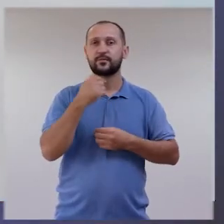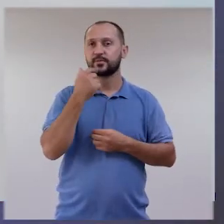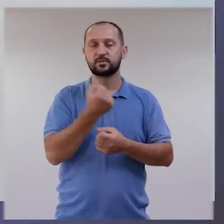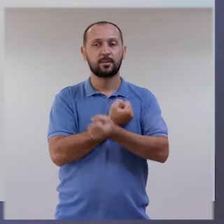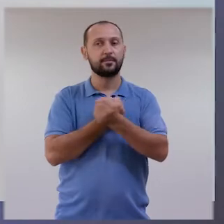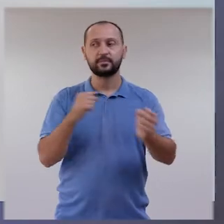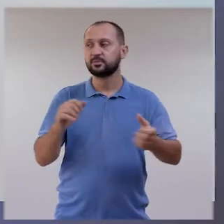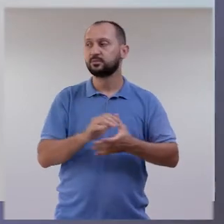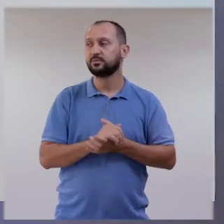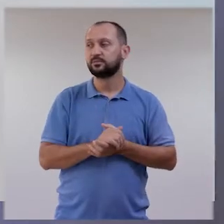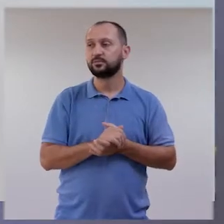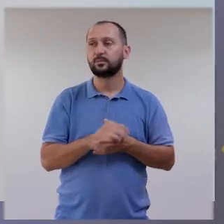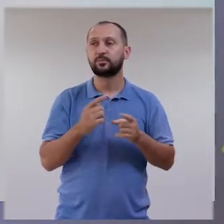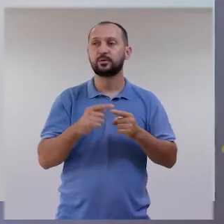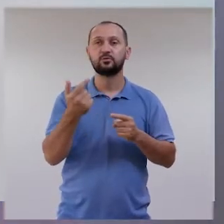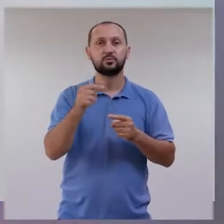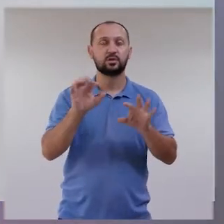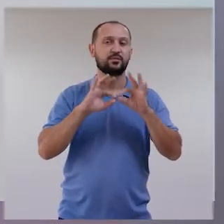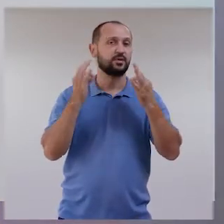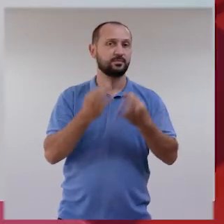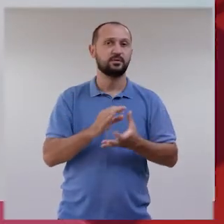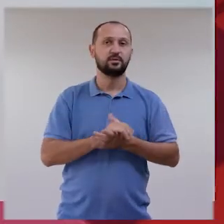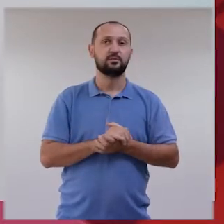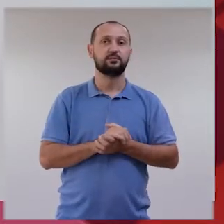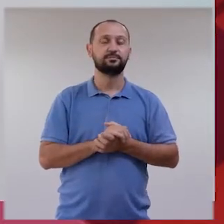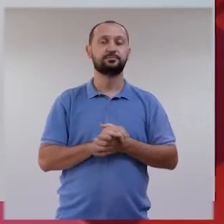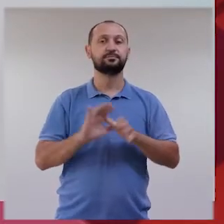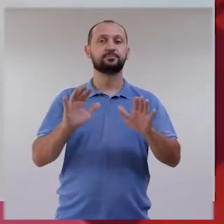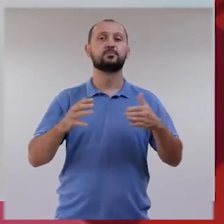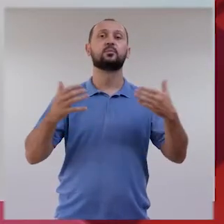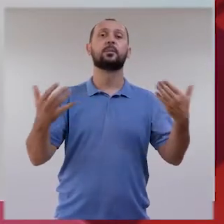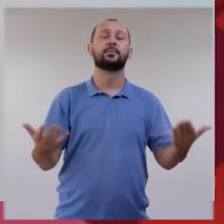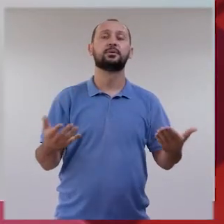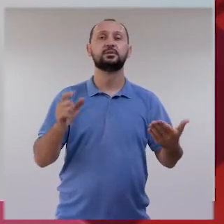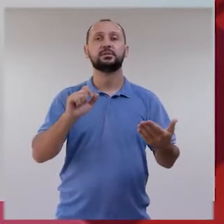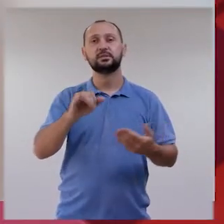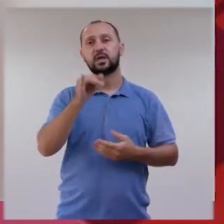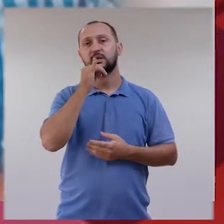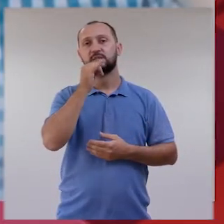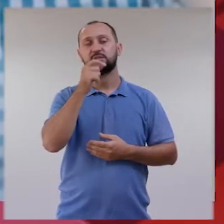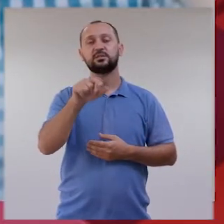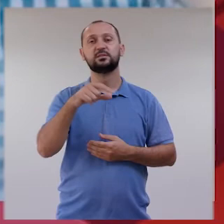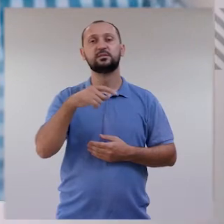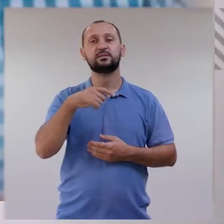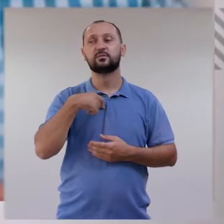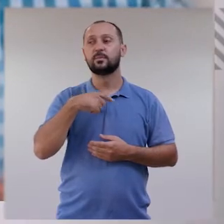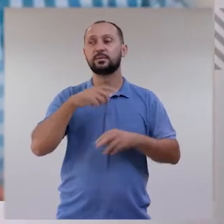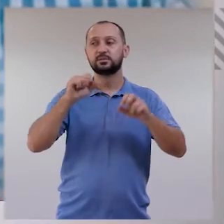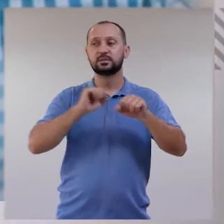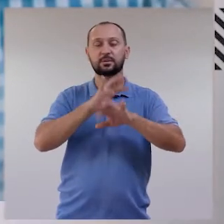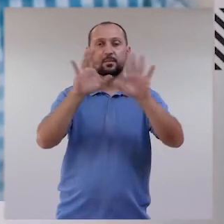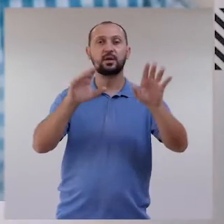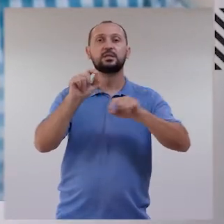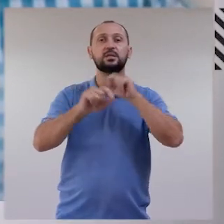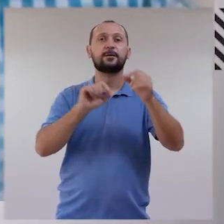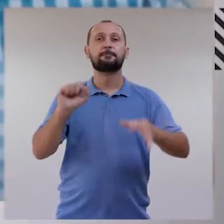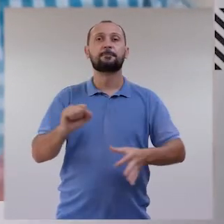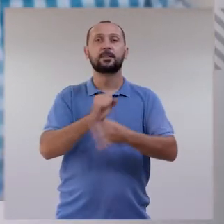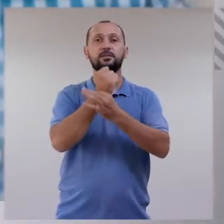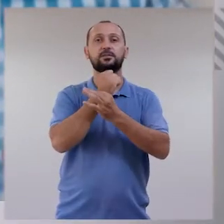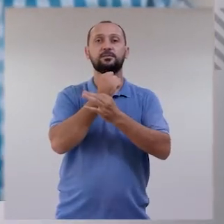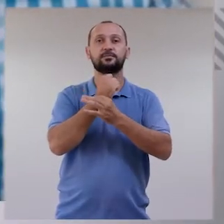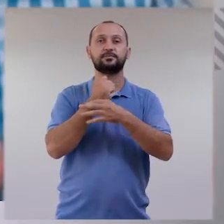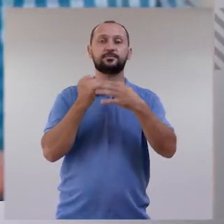não vai ser concretizada por conta que não tem um familiar. Porém, ficou mais transparente